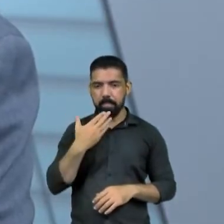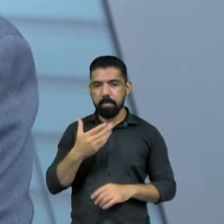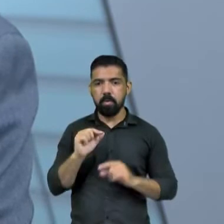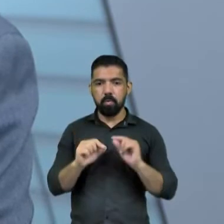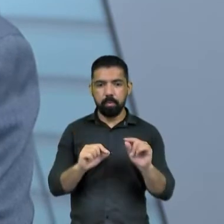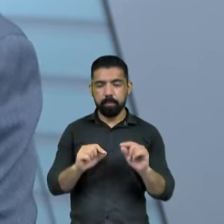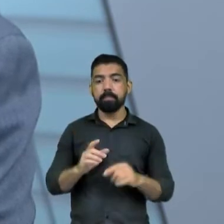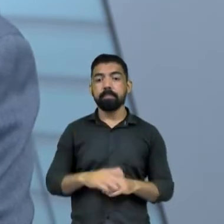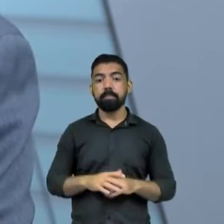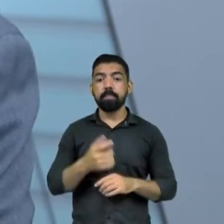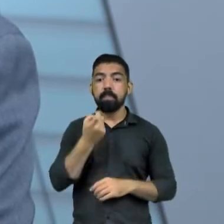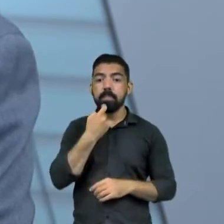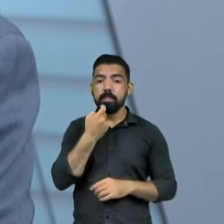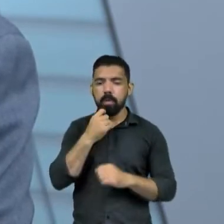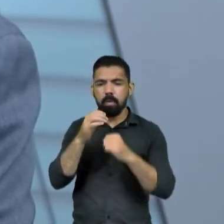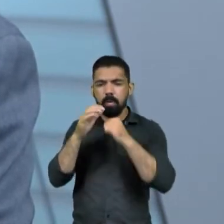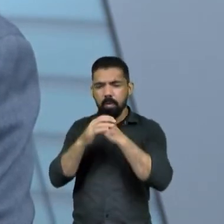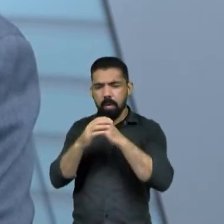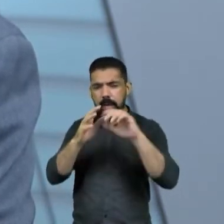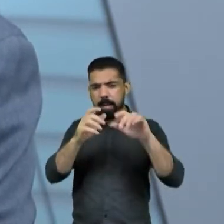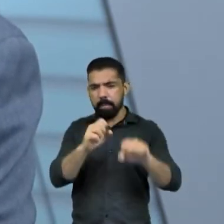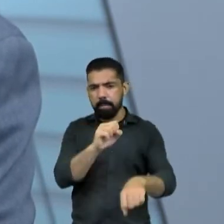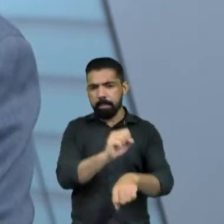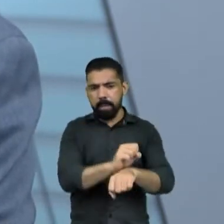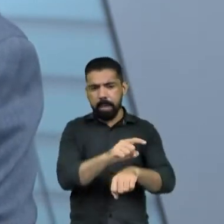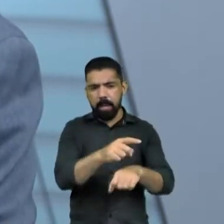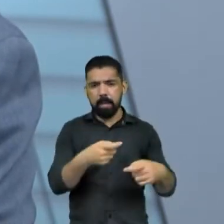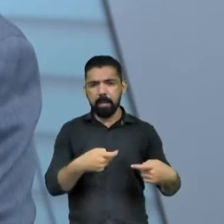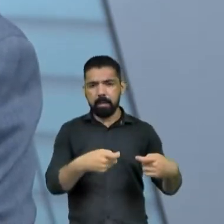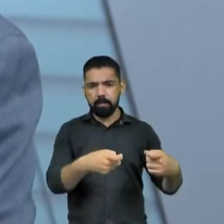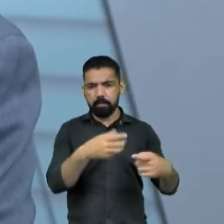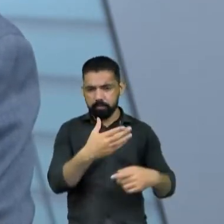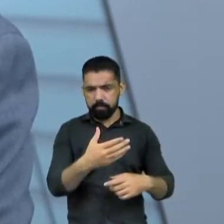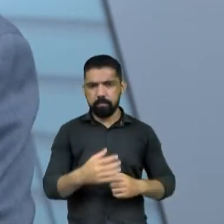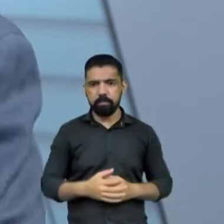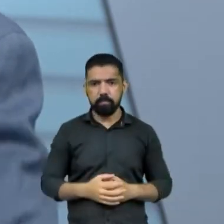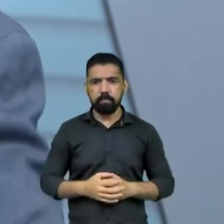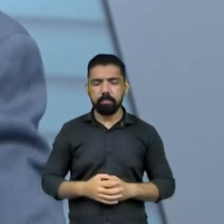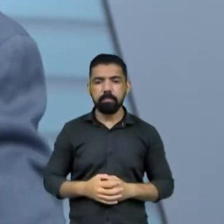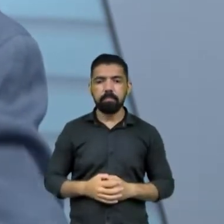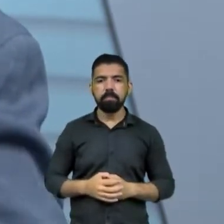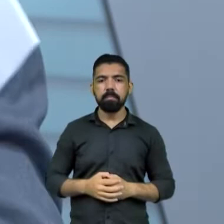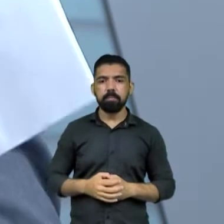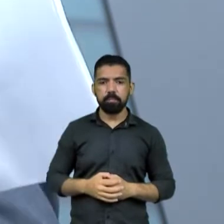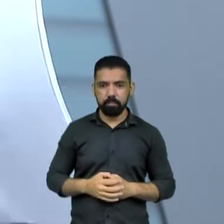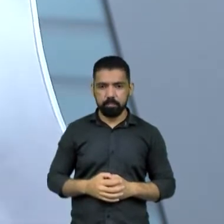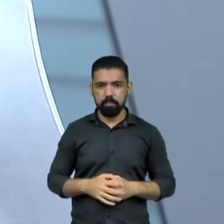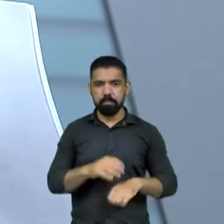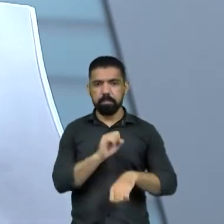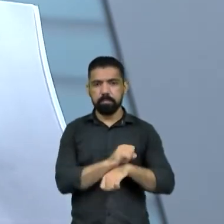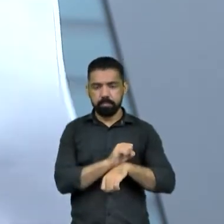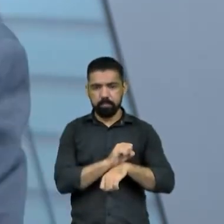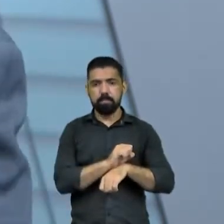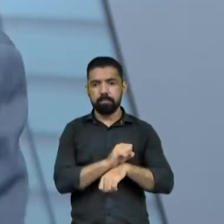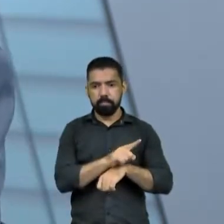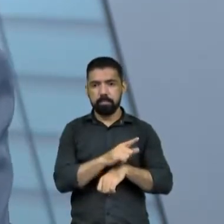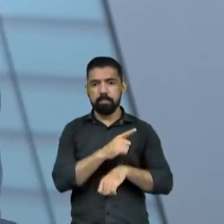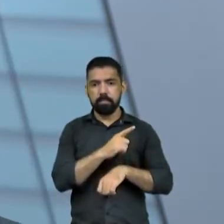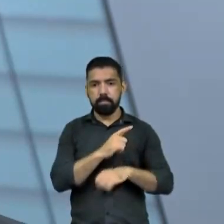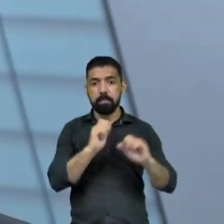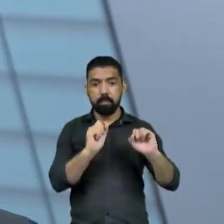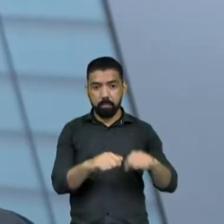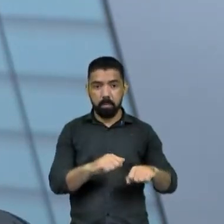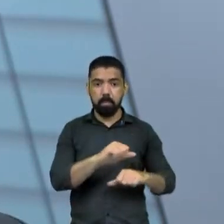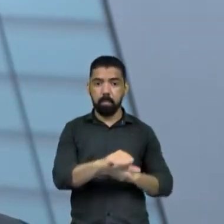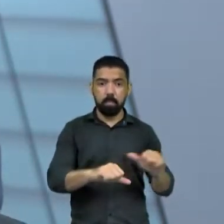guerra você diz assim mas parar por causa da sexta-feira Santa Olha que para isso pode mudar tanta